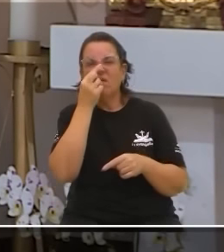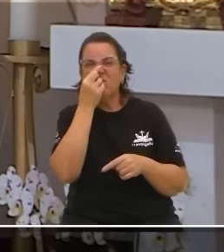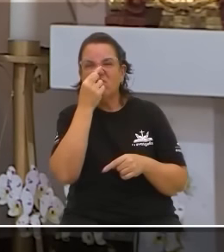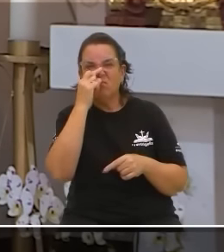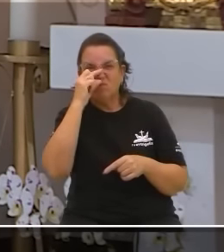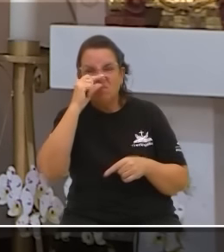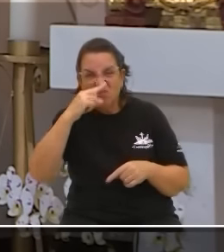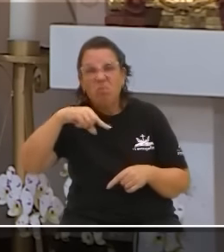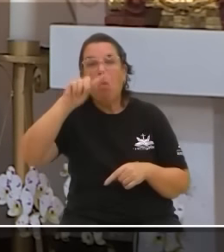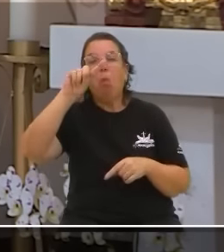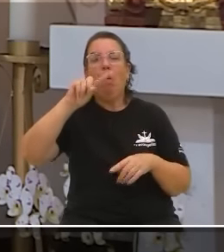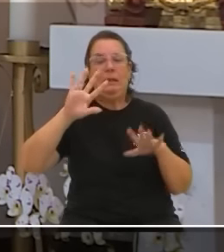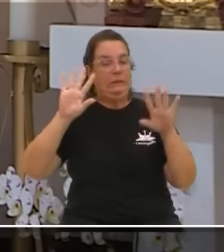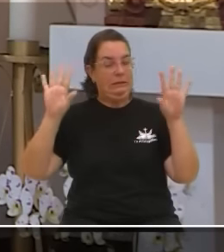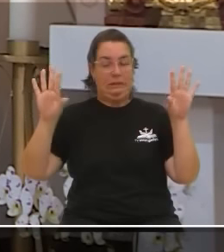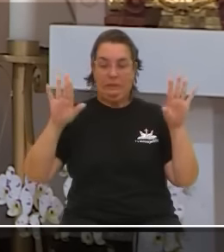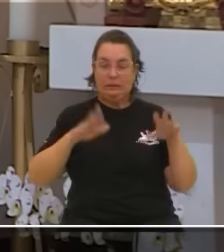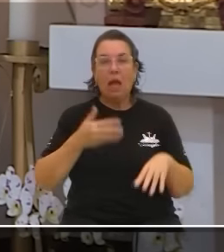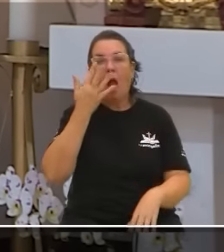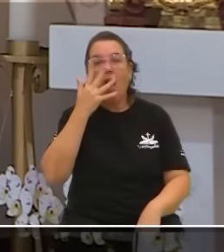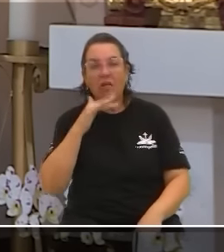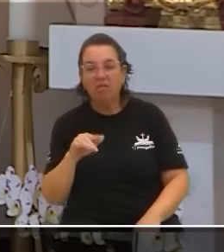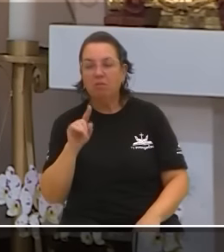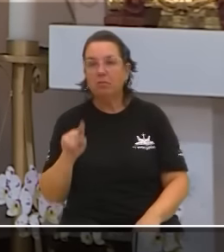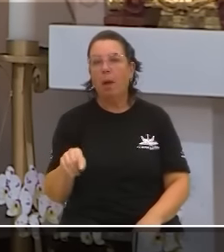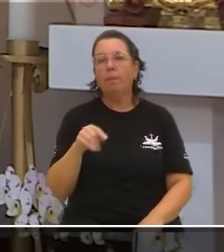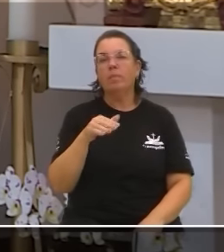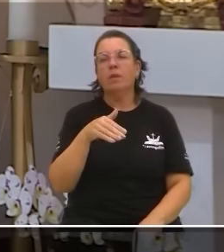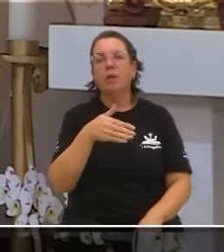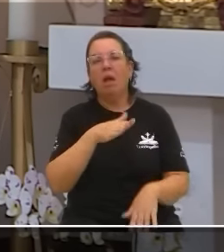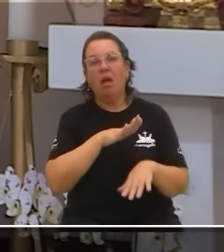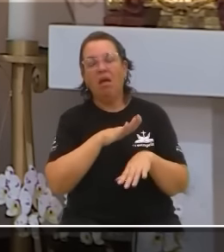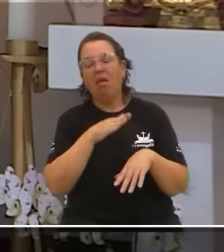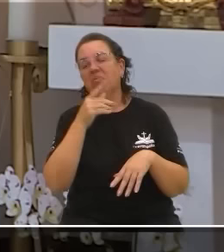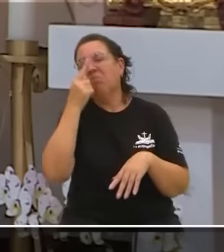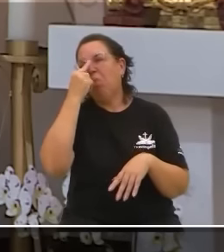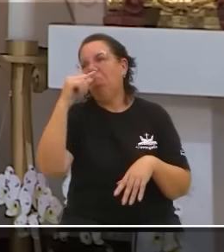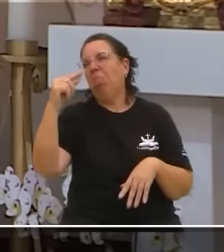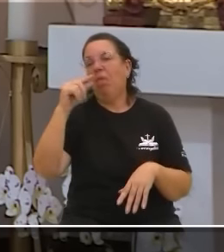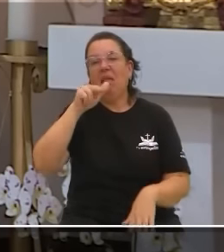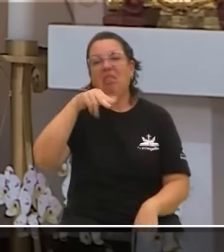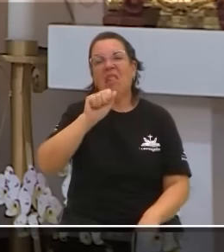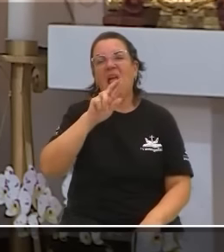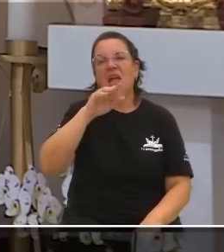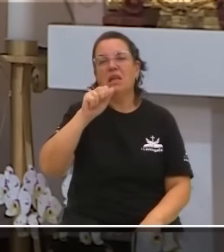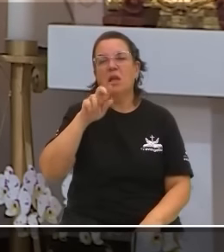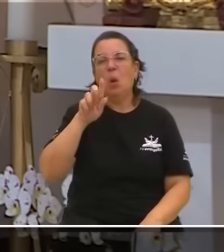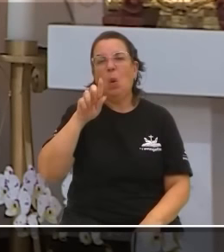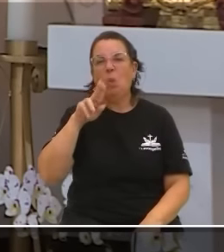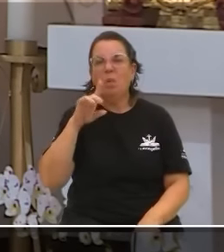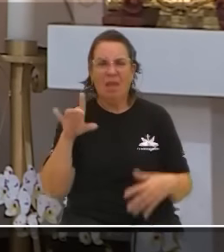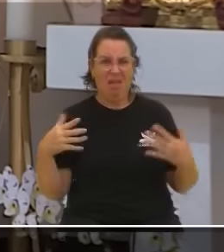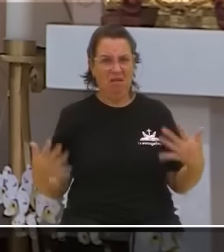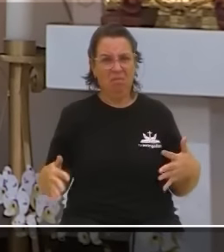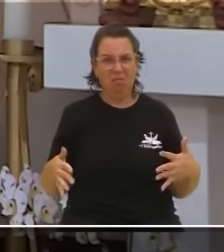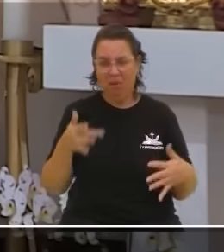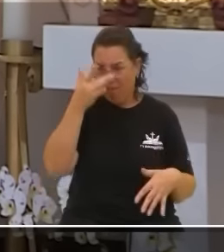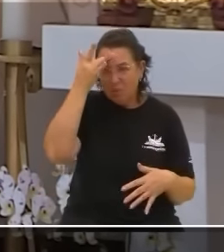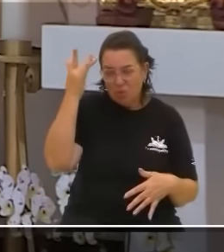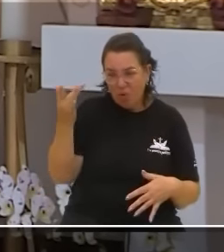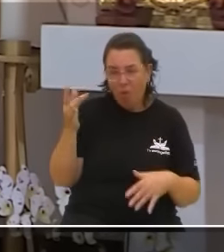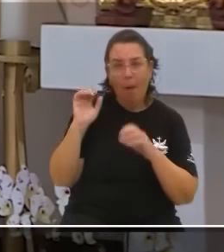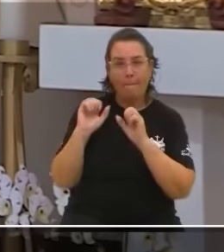grande, ela vai ser desde criança receber o bullying de nariguda. É, pessoa